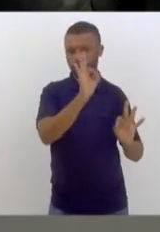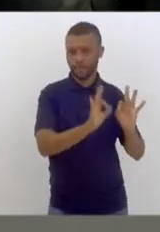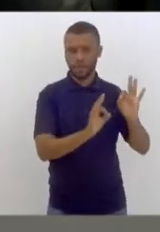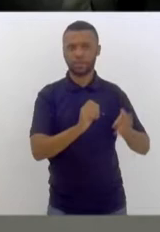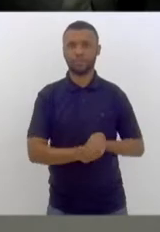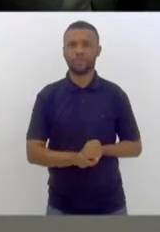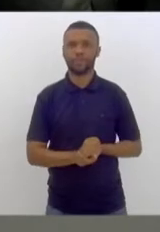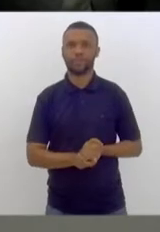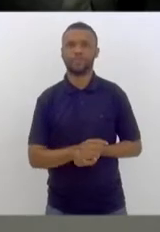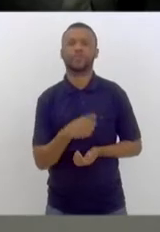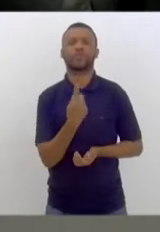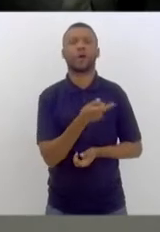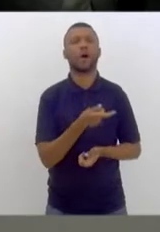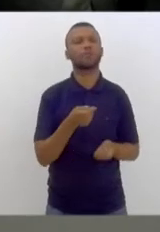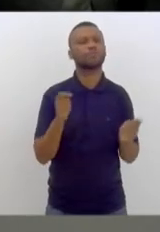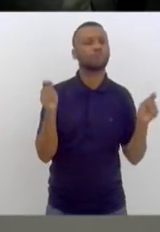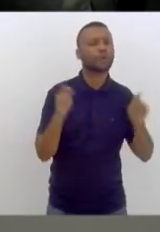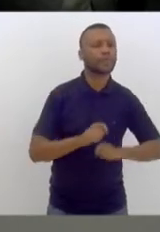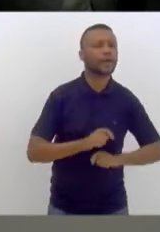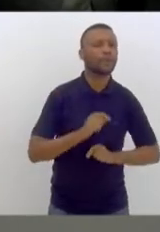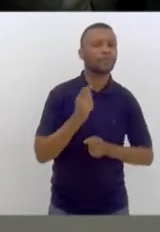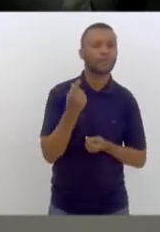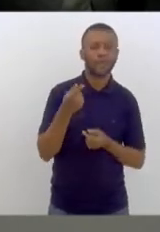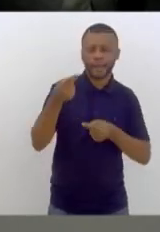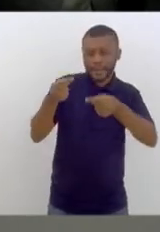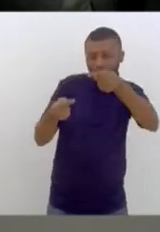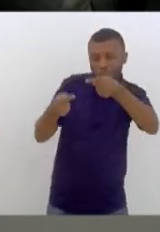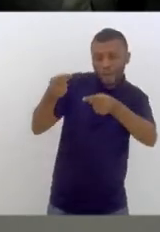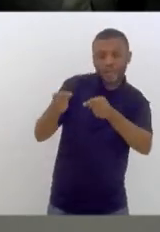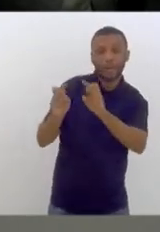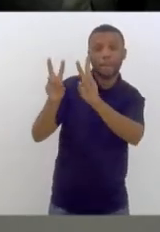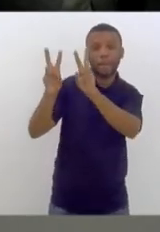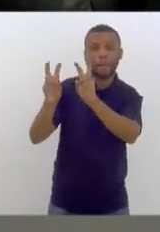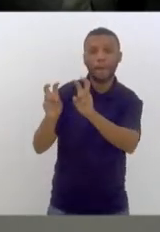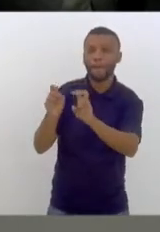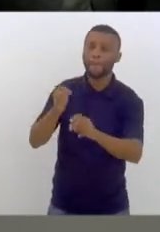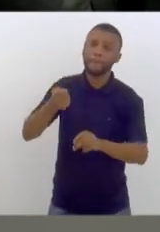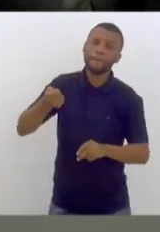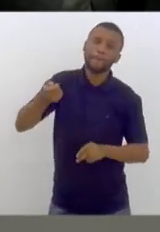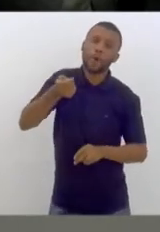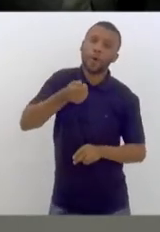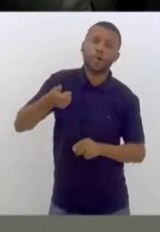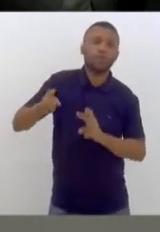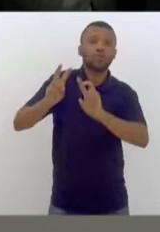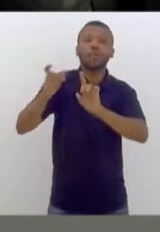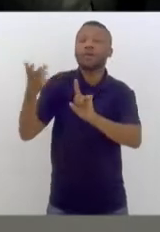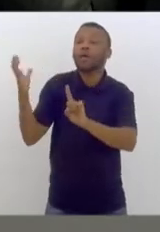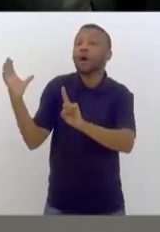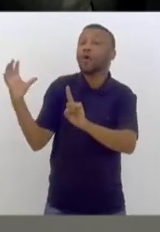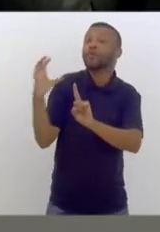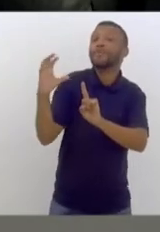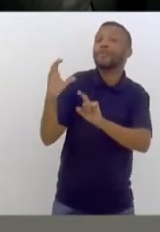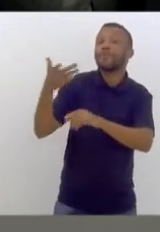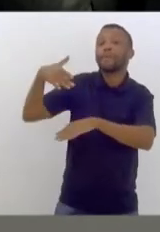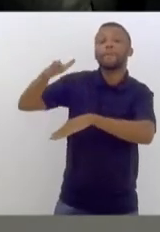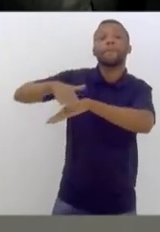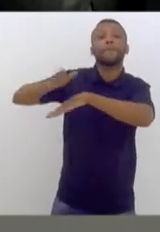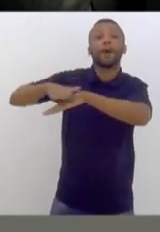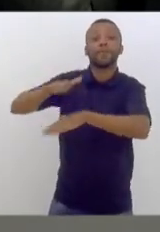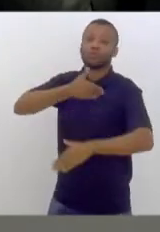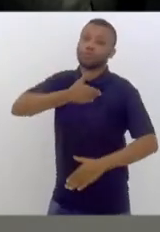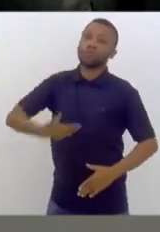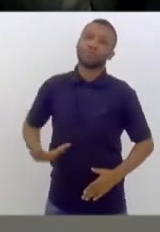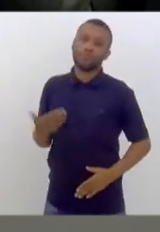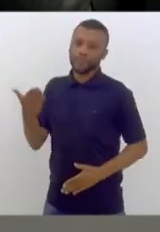nós podemos aqui debater o assunto em relação aos efeitos do Estado. Mas,